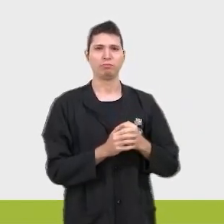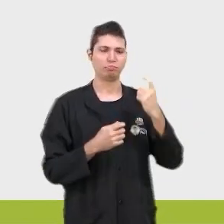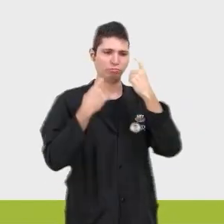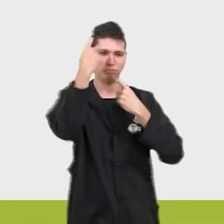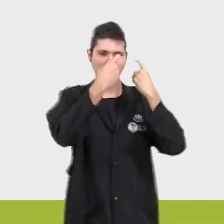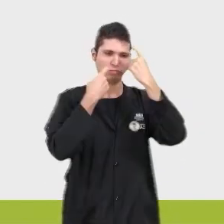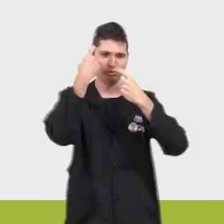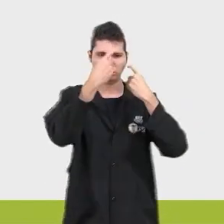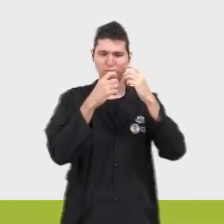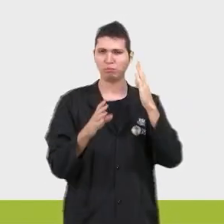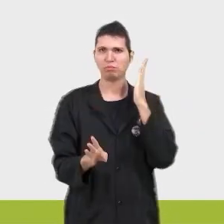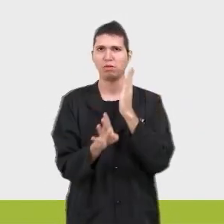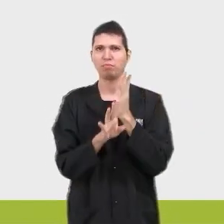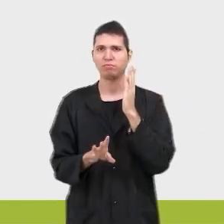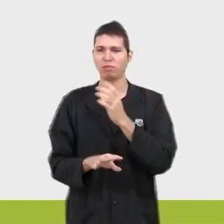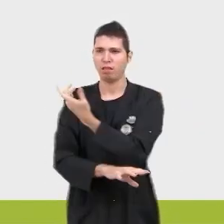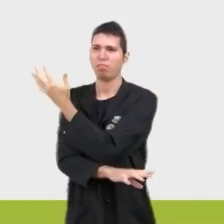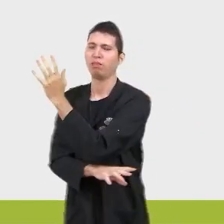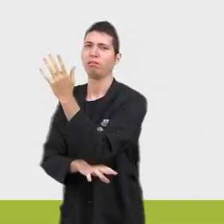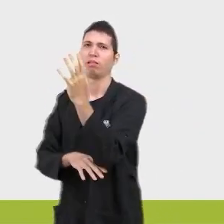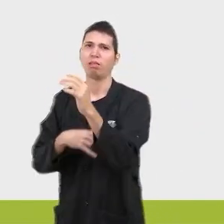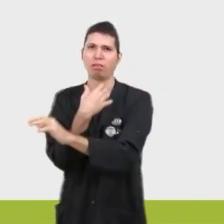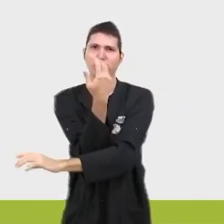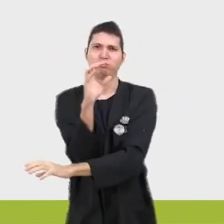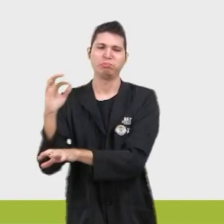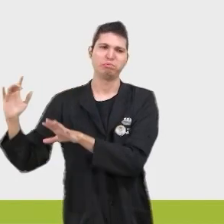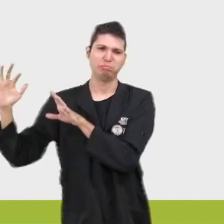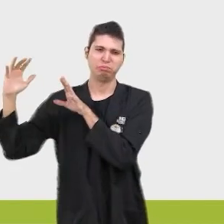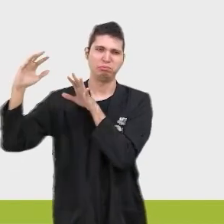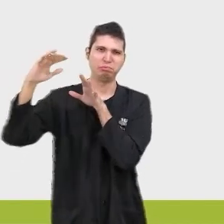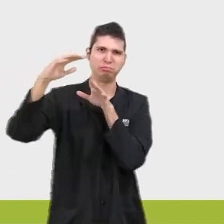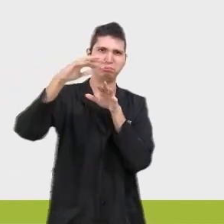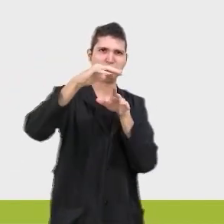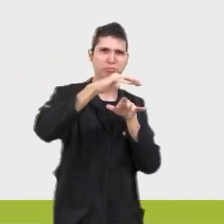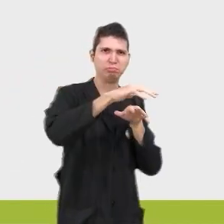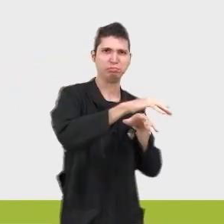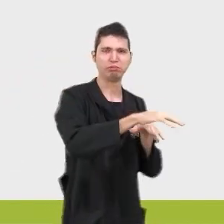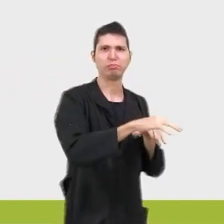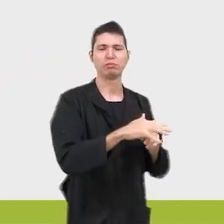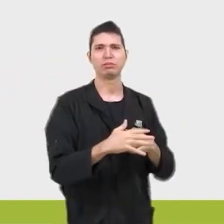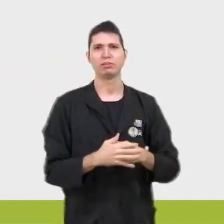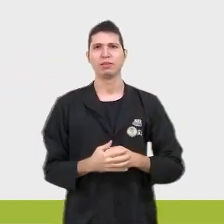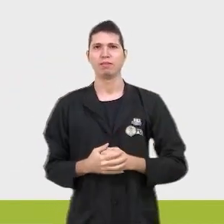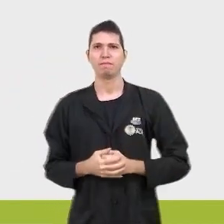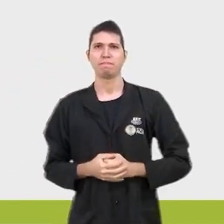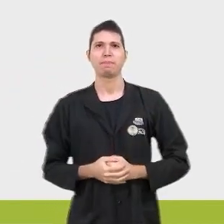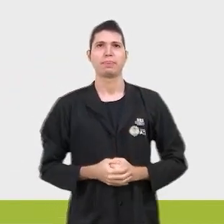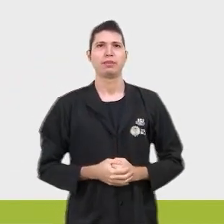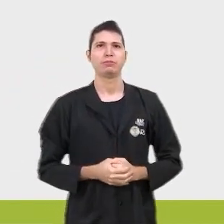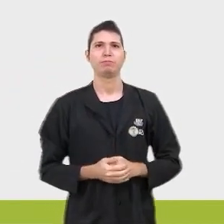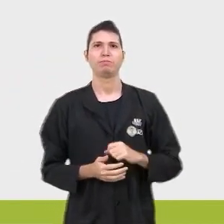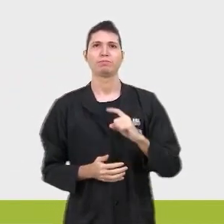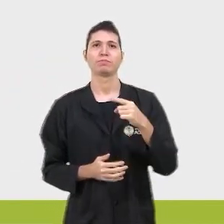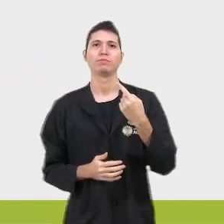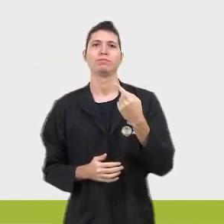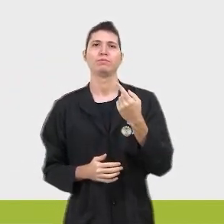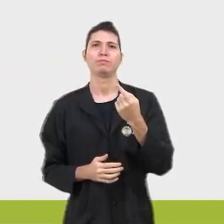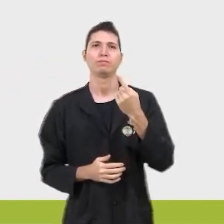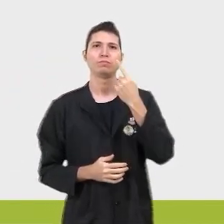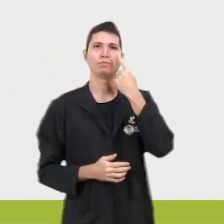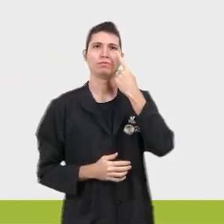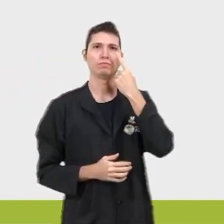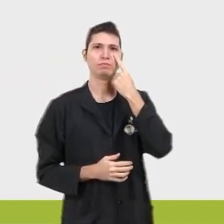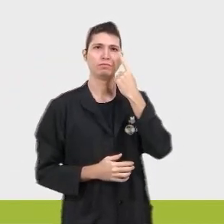impedindo que eles plantem. Depois a gente vê aqui uns construtores, né,